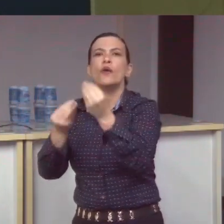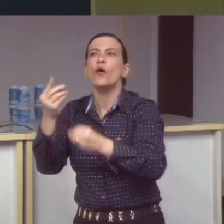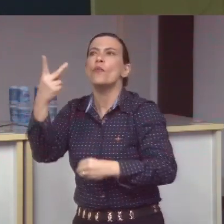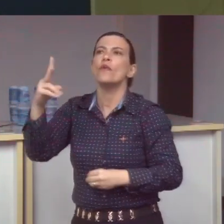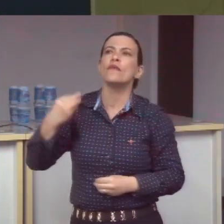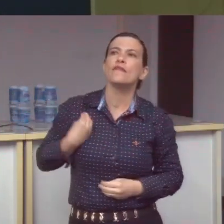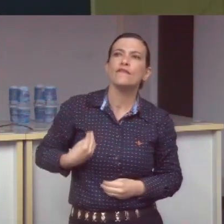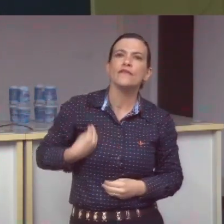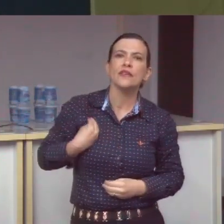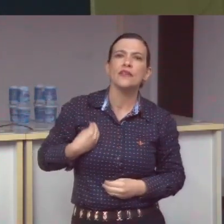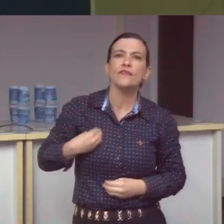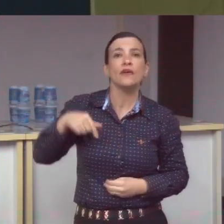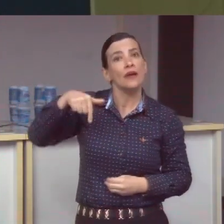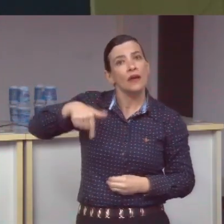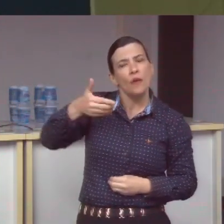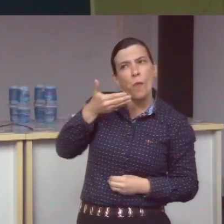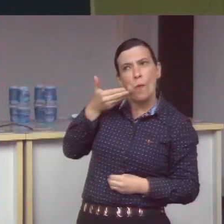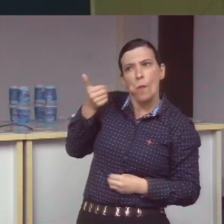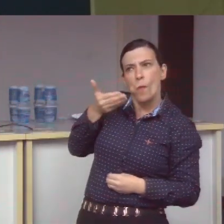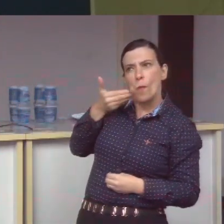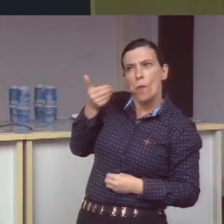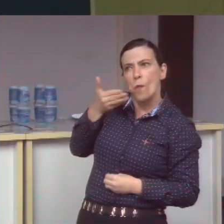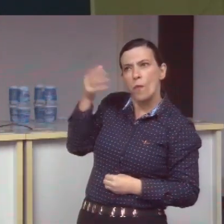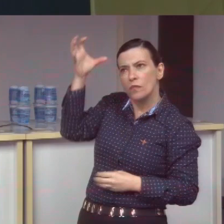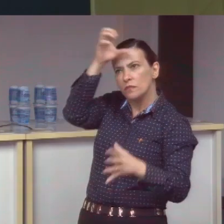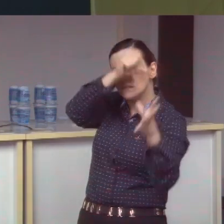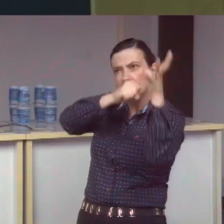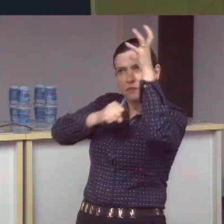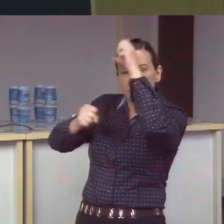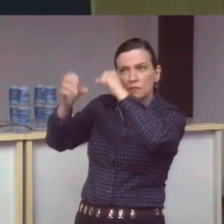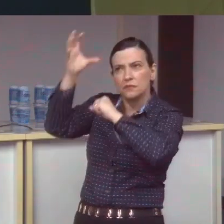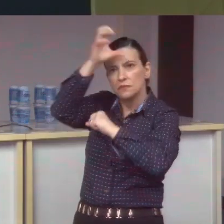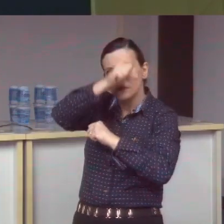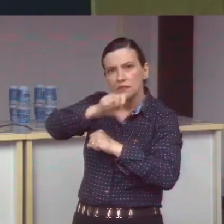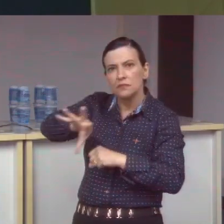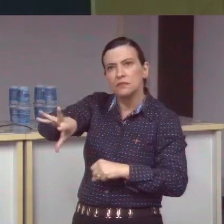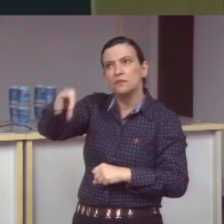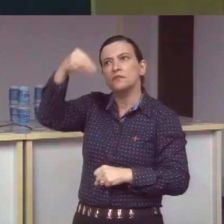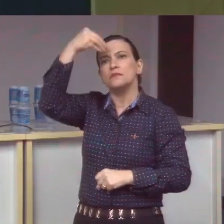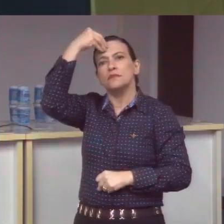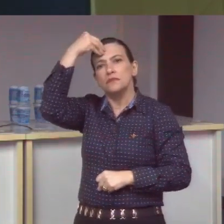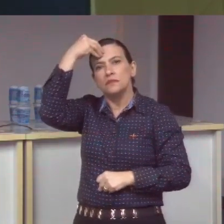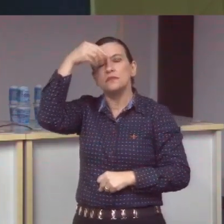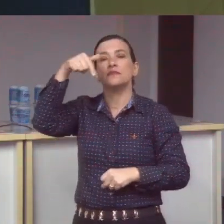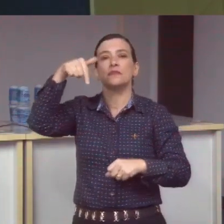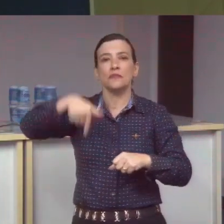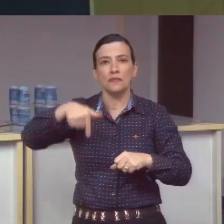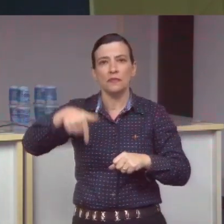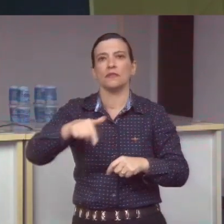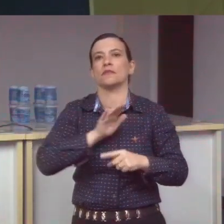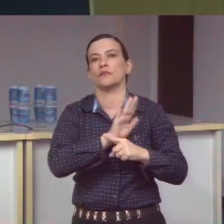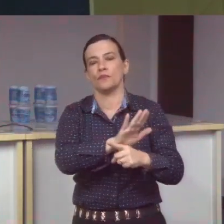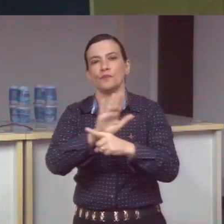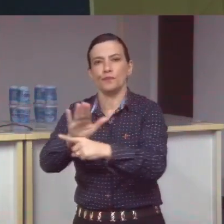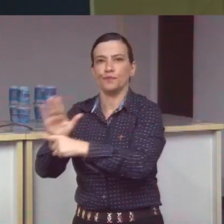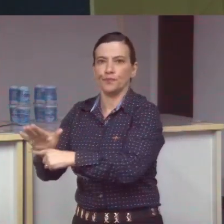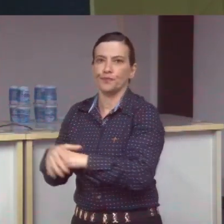está na preocupação que a gente tem agora. Atuação interinstitucional, multi-interdisciplinar. Vamos